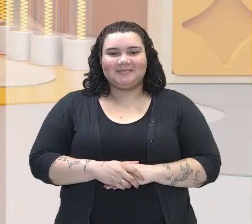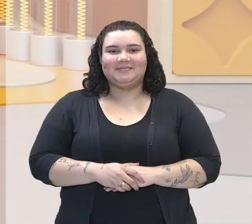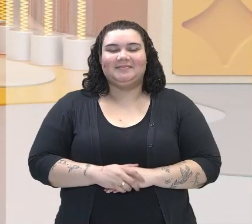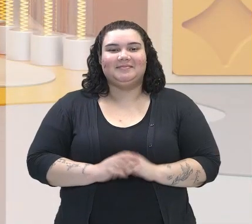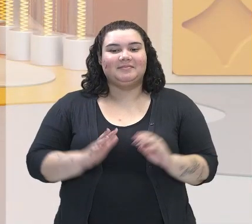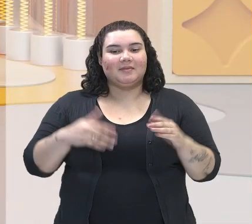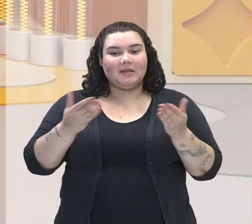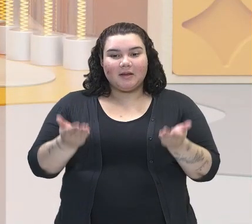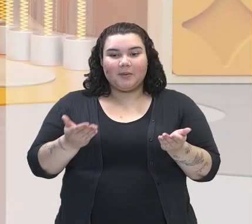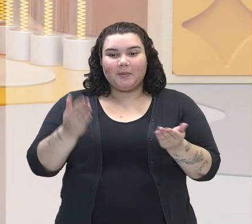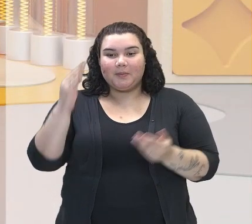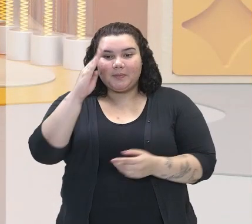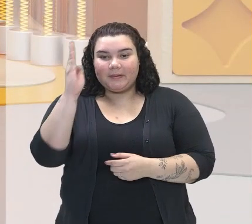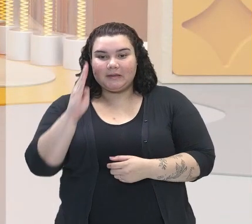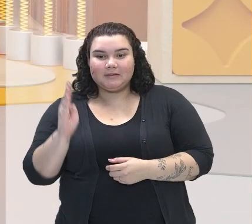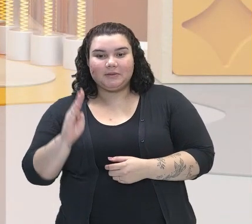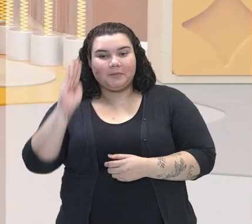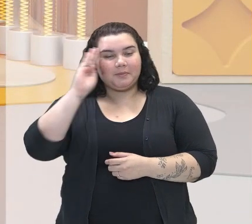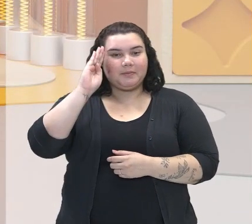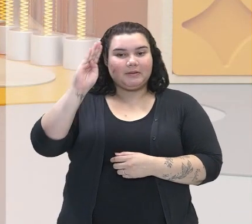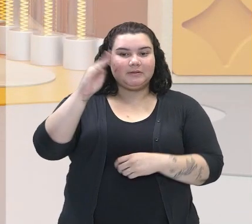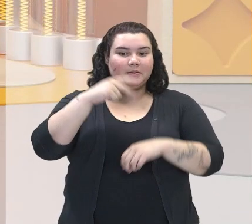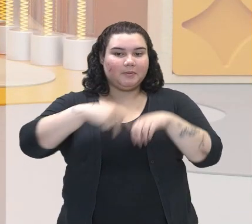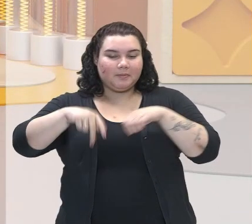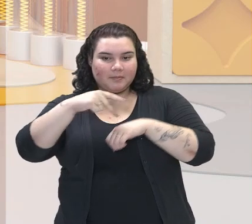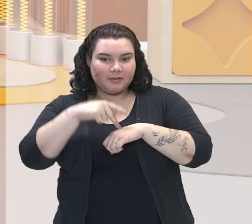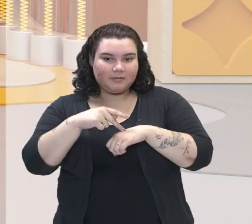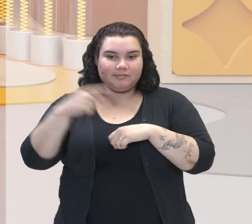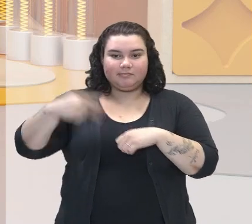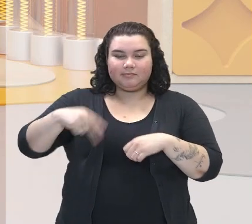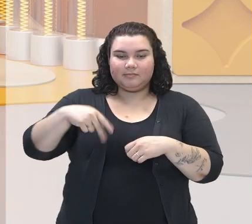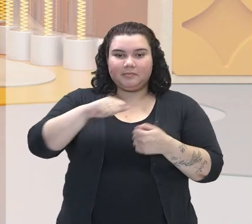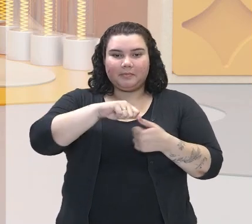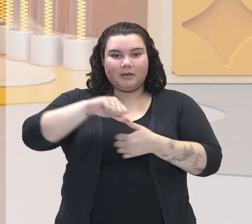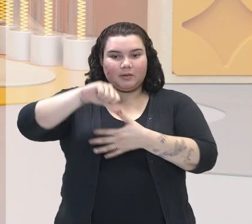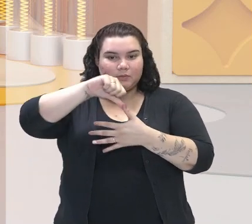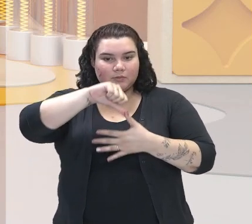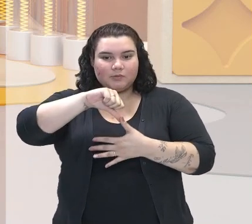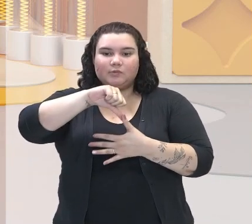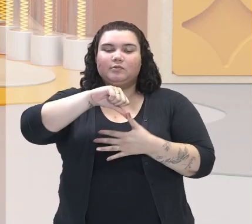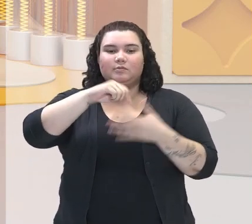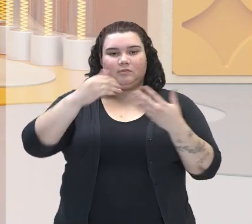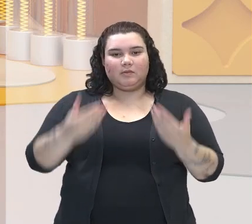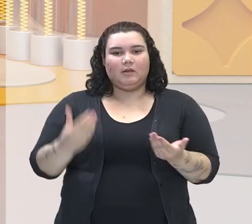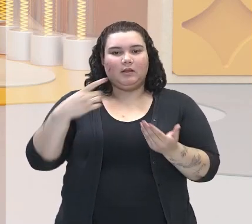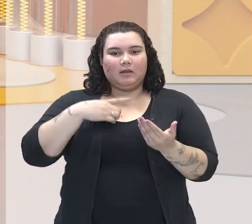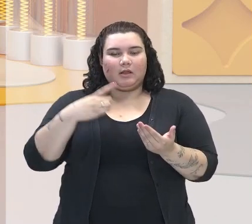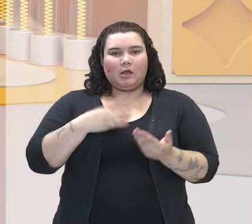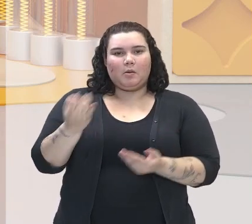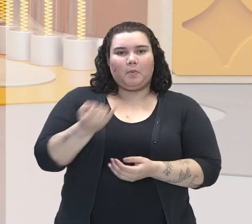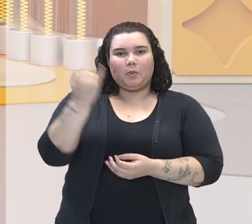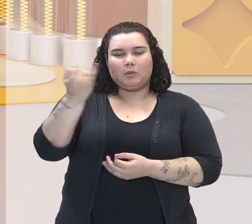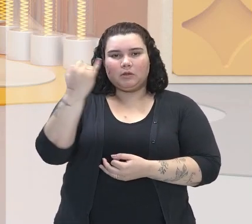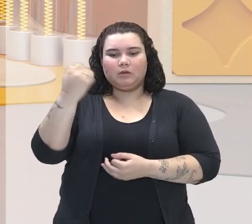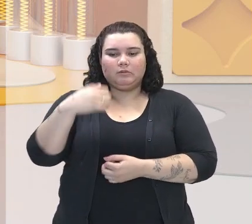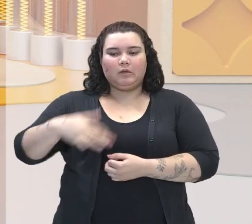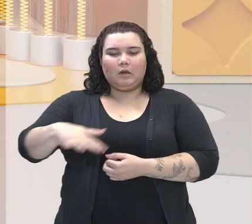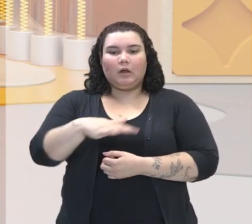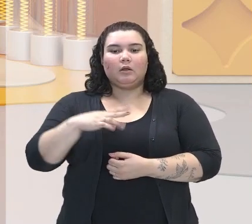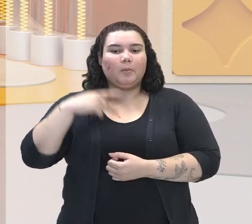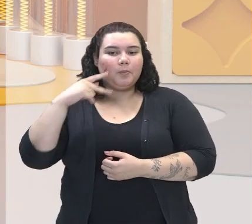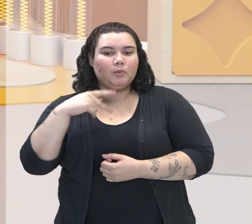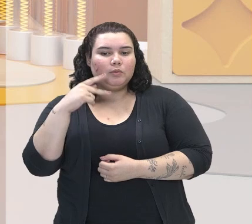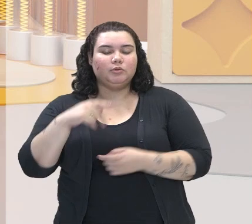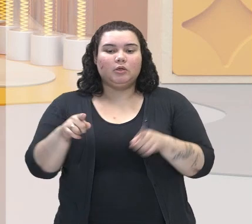Pessoal, o Brasil é o principal país aqui da América do Sul, né? Tem ali uma relevância política, uma relevância econômica